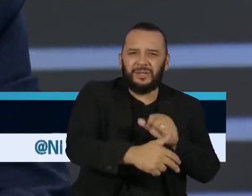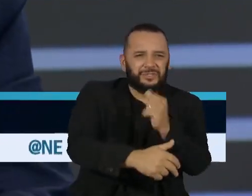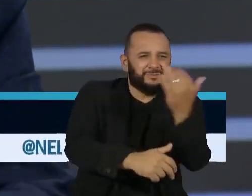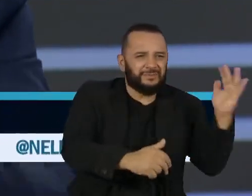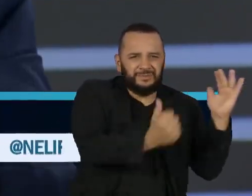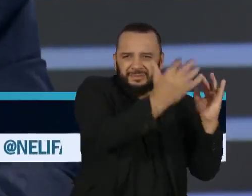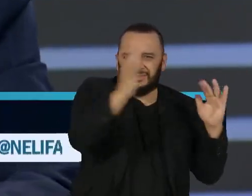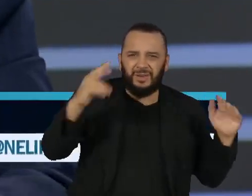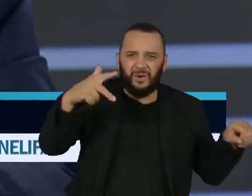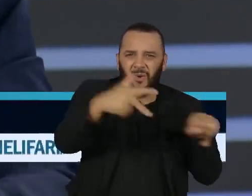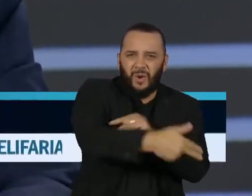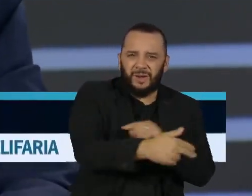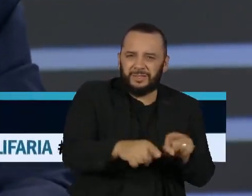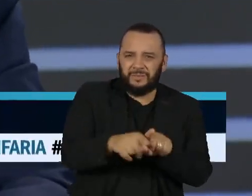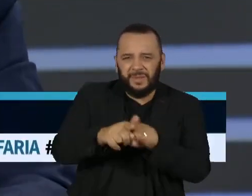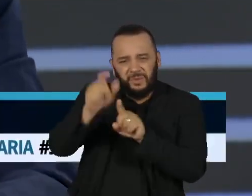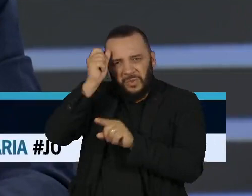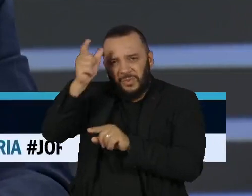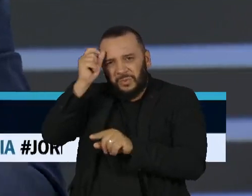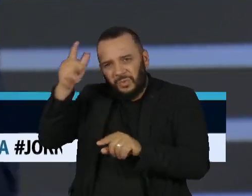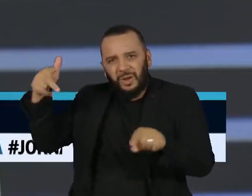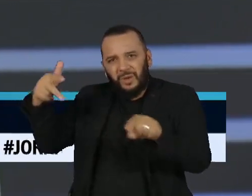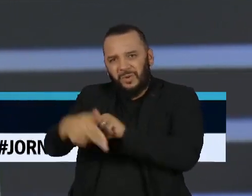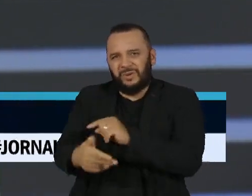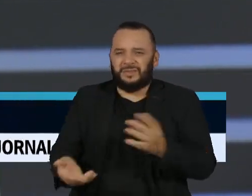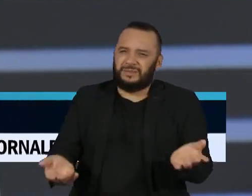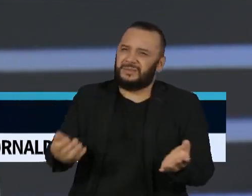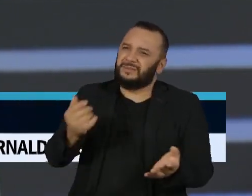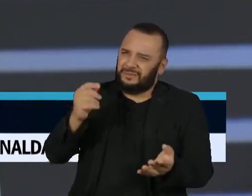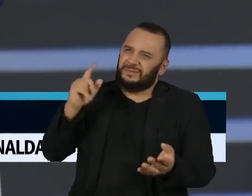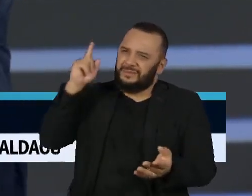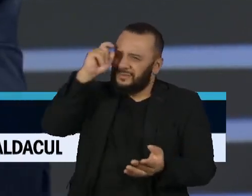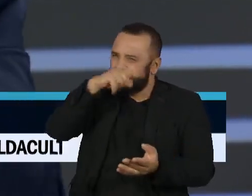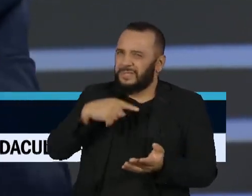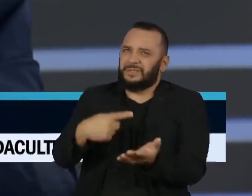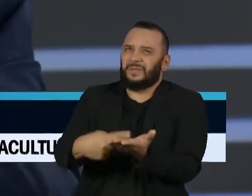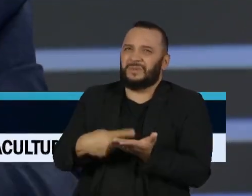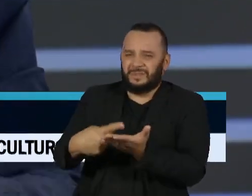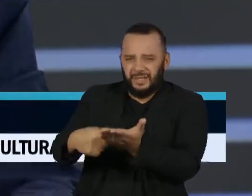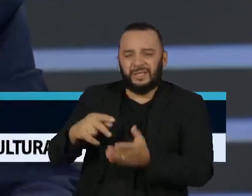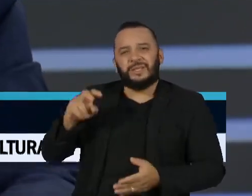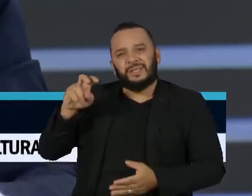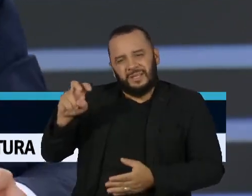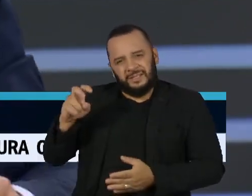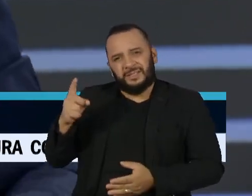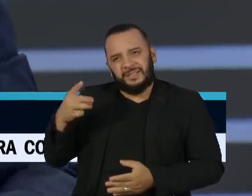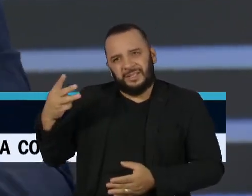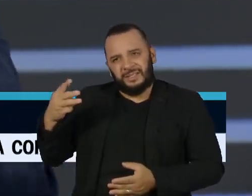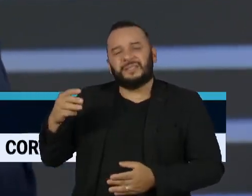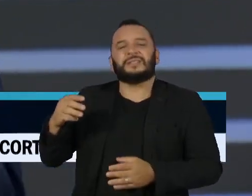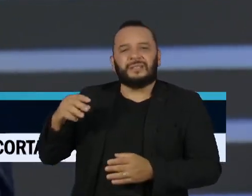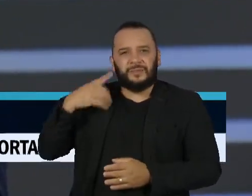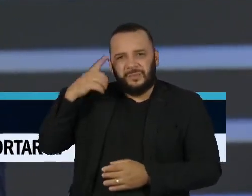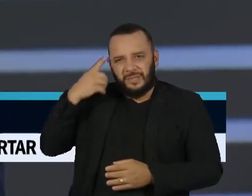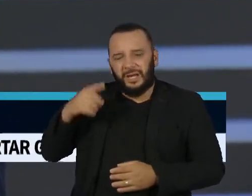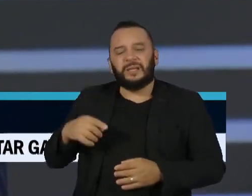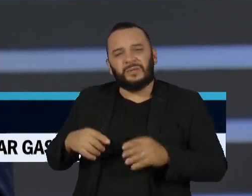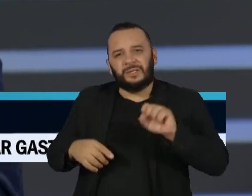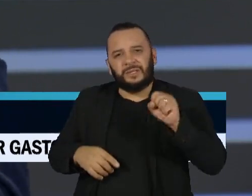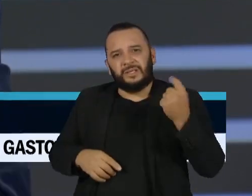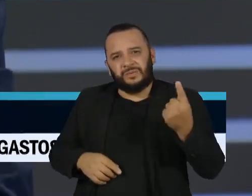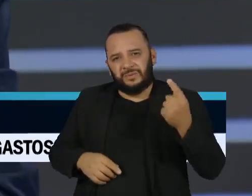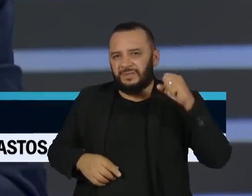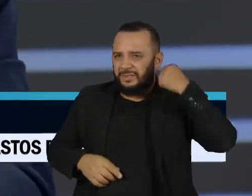sou radicalmente contrário, eu sei que é difícil você negociar, são 513 deputados e 81 senadores, não é fácil, o governo não tem a